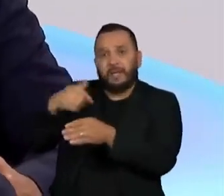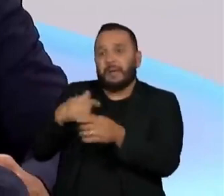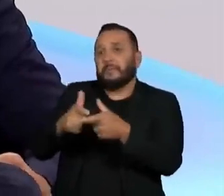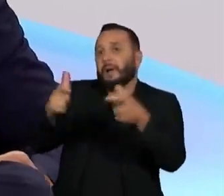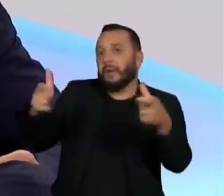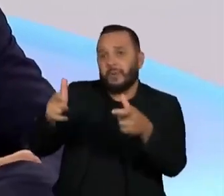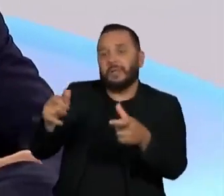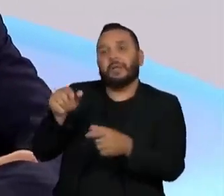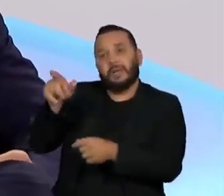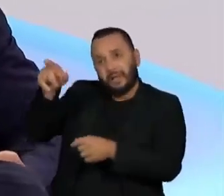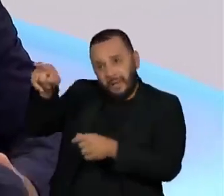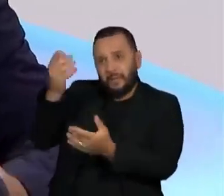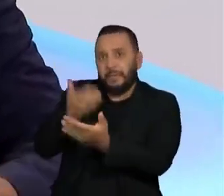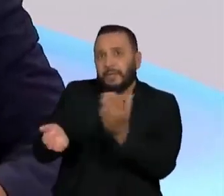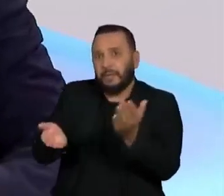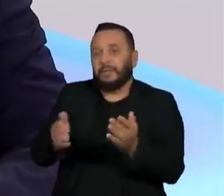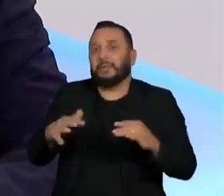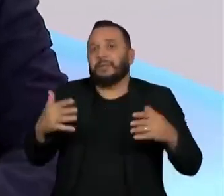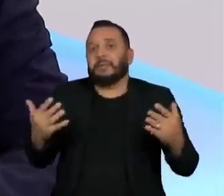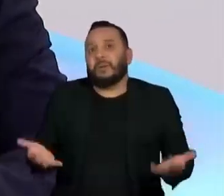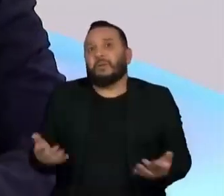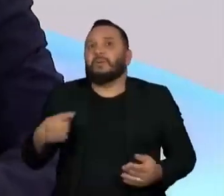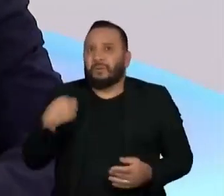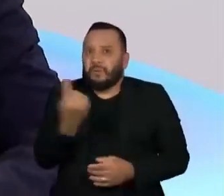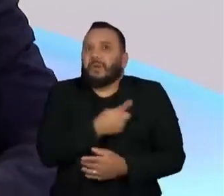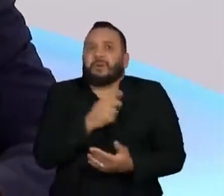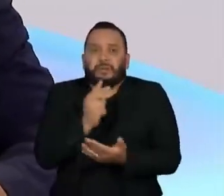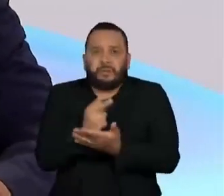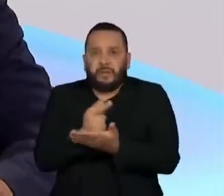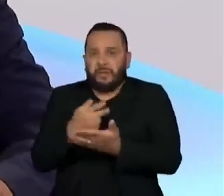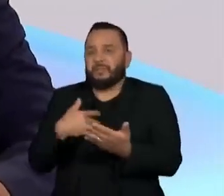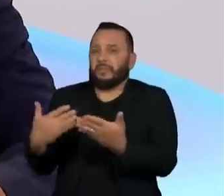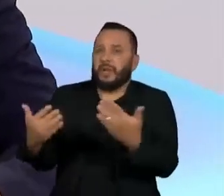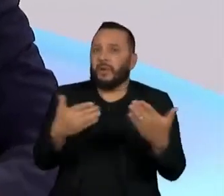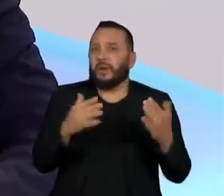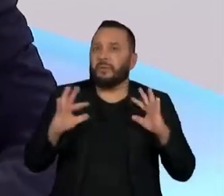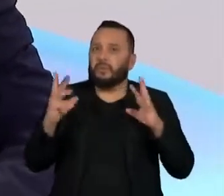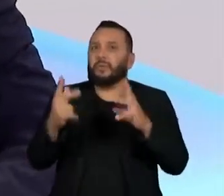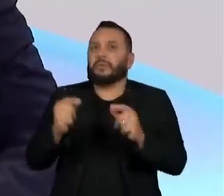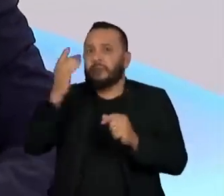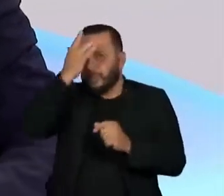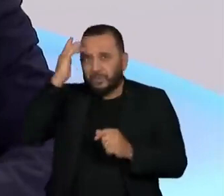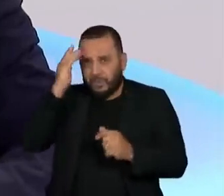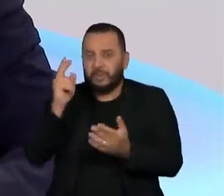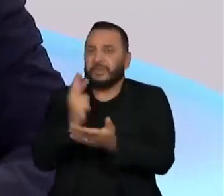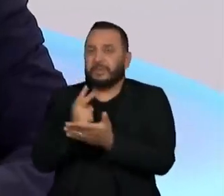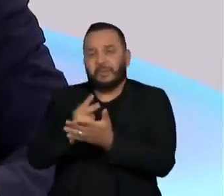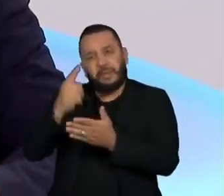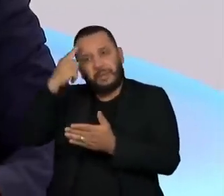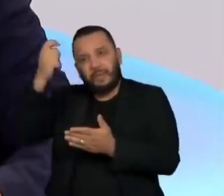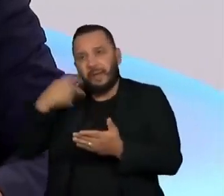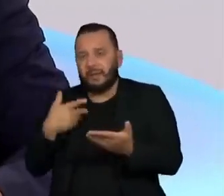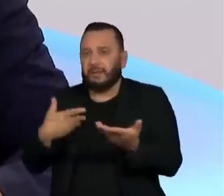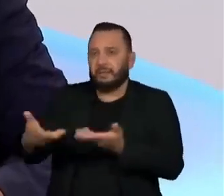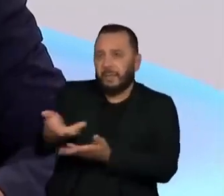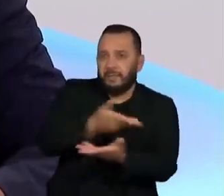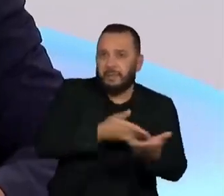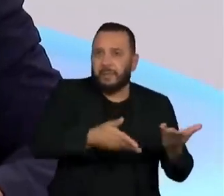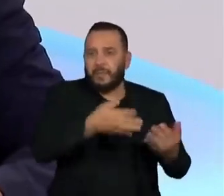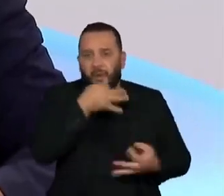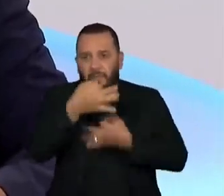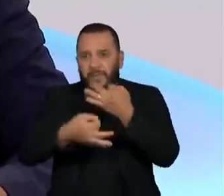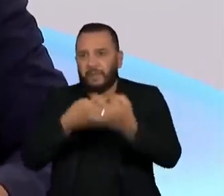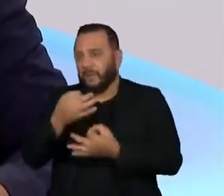recentemente na Inglaterra então assim eu queria dizer que a gente sempre dialogou com todo mundo sempre buscamos conver de ideias a gente recebe